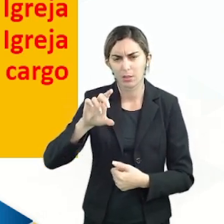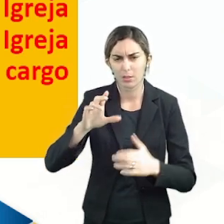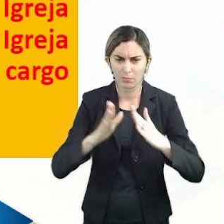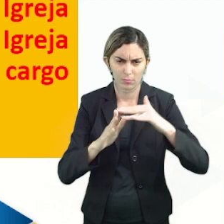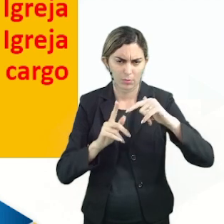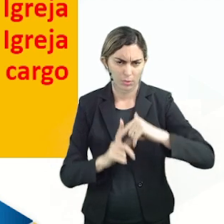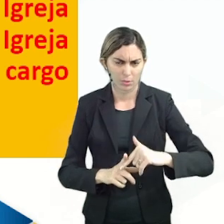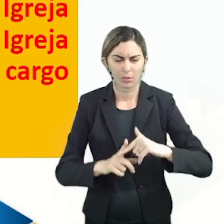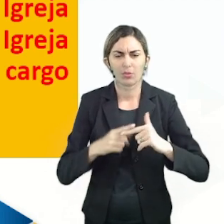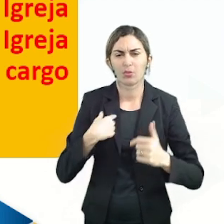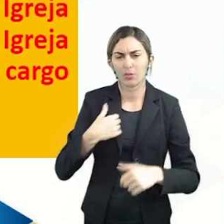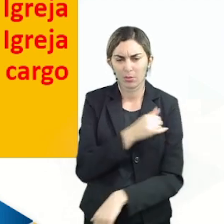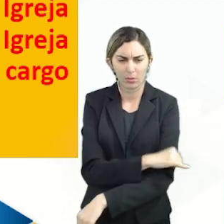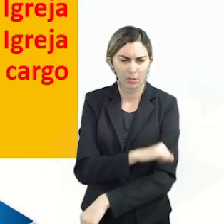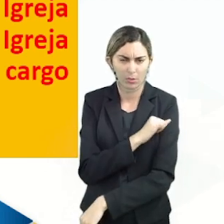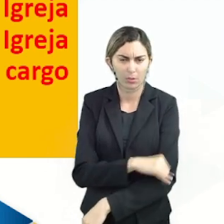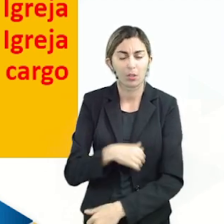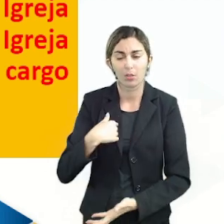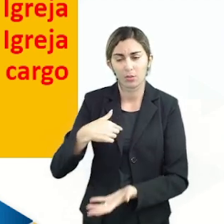Janeiro. Foi nomeado